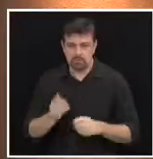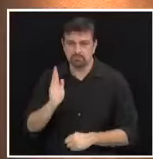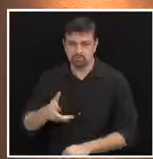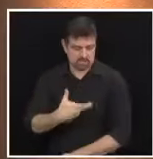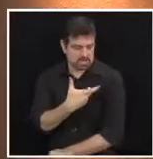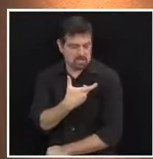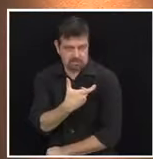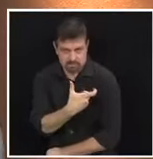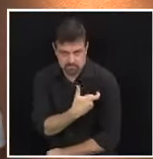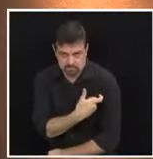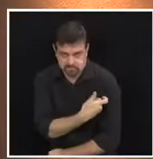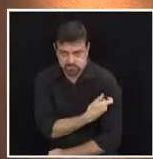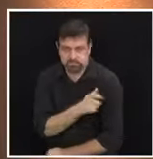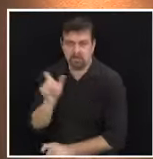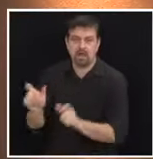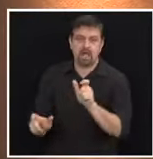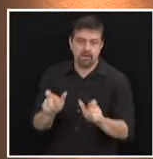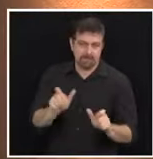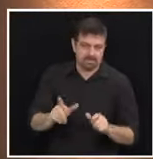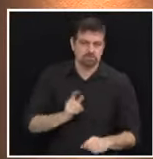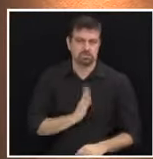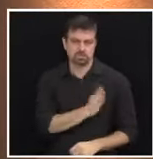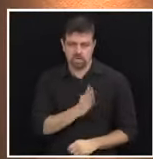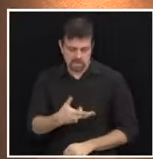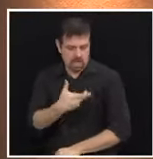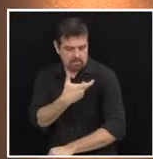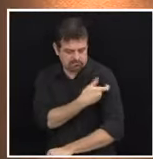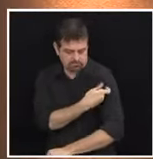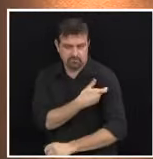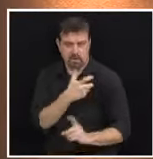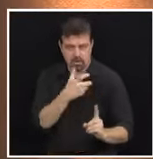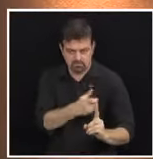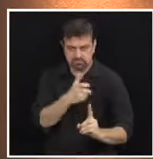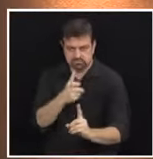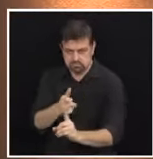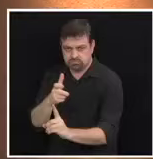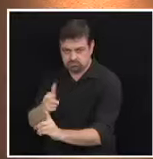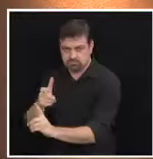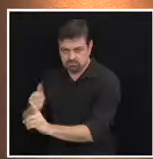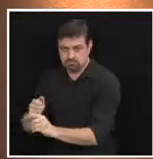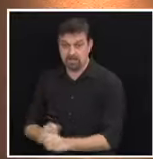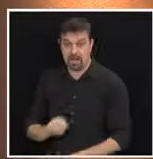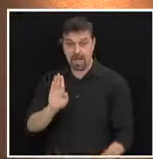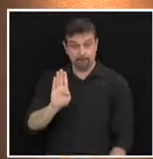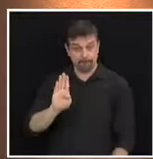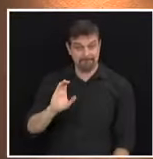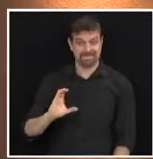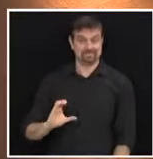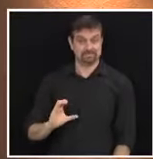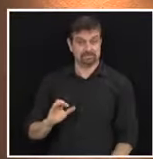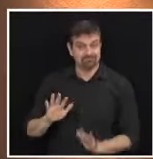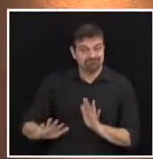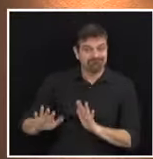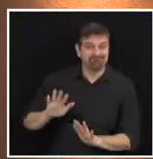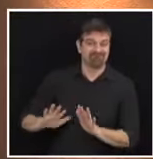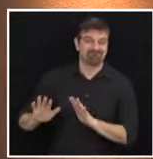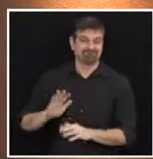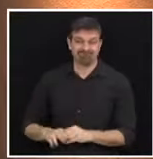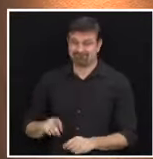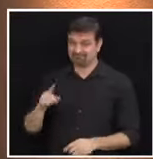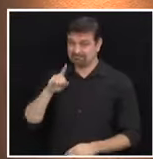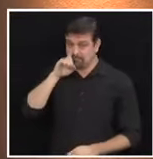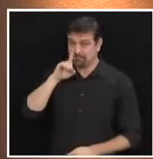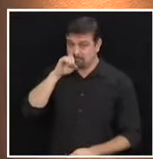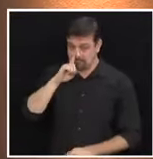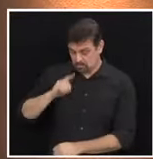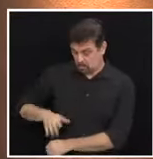quem não é já teve e é muito benigna, mas a hepatite B e a hepatite C tem uma probabilidade de levar a